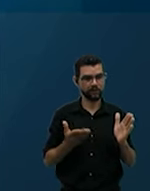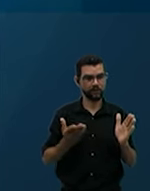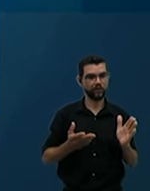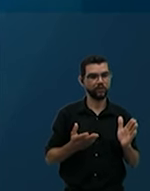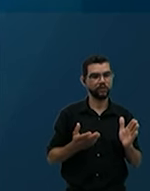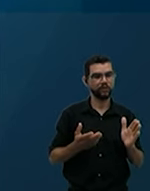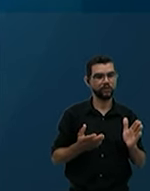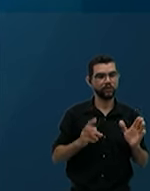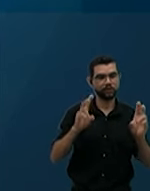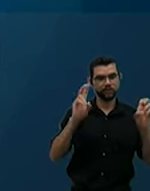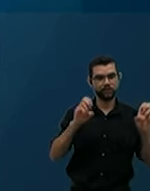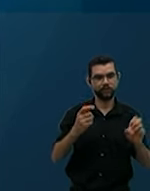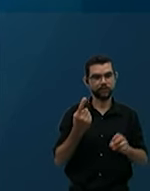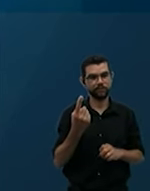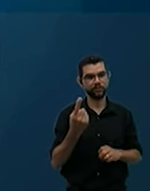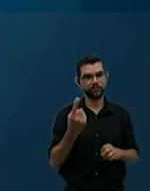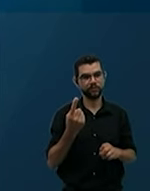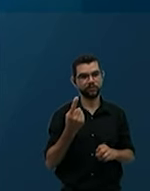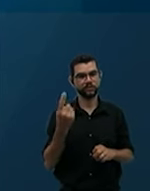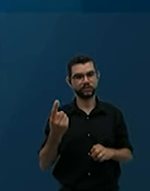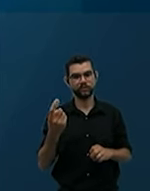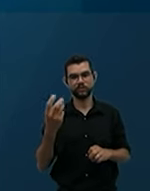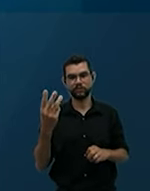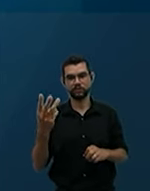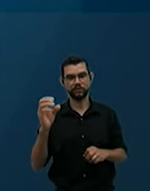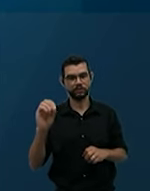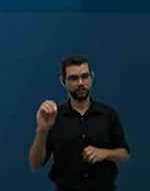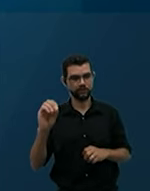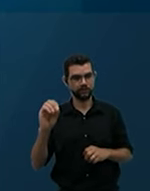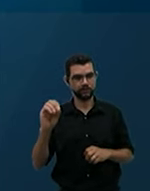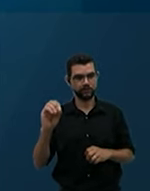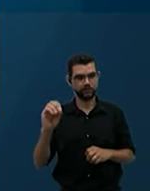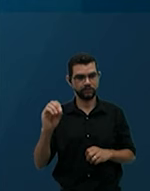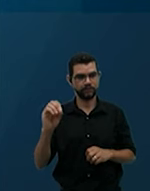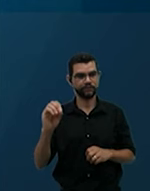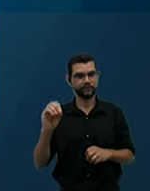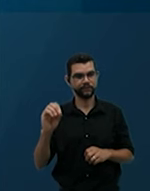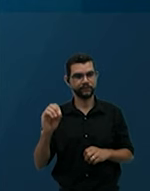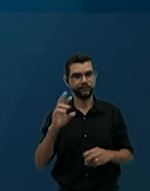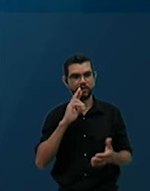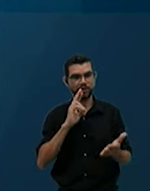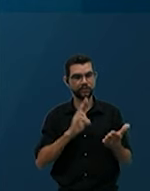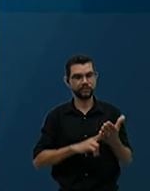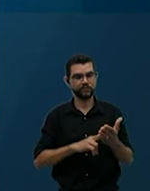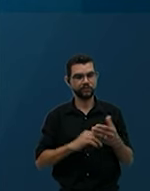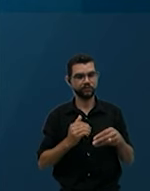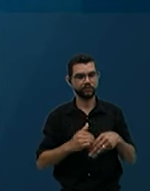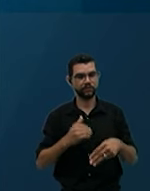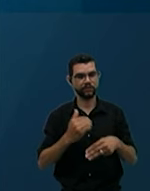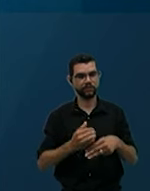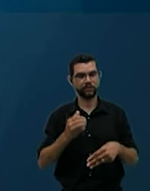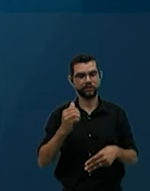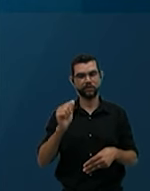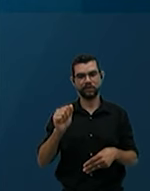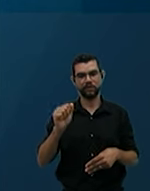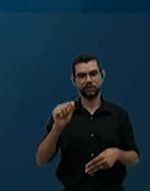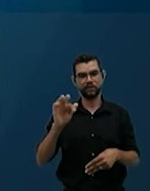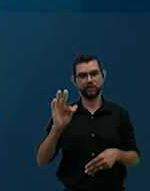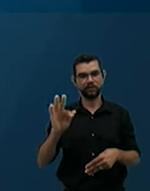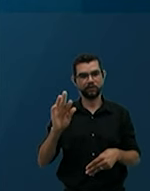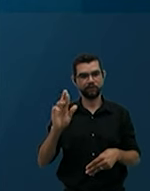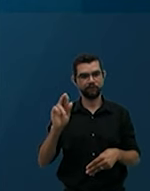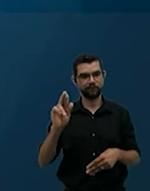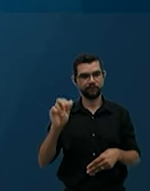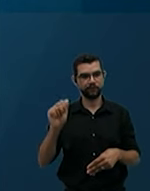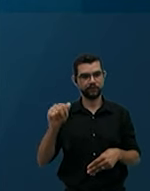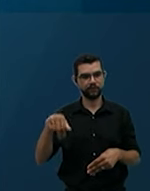1130, igualmente da relatoria do ministro Afrânio Vilela, nos seguintes recursos especiais: